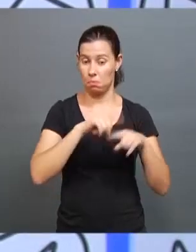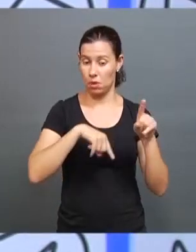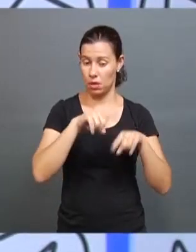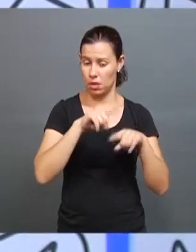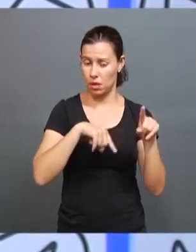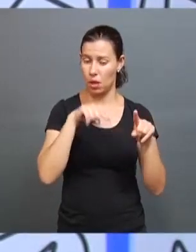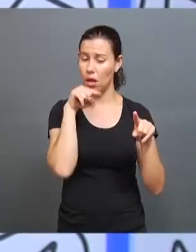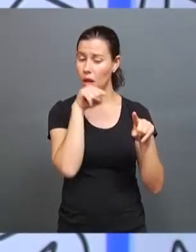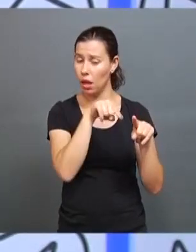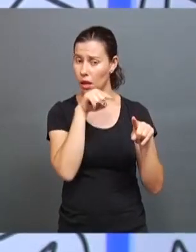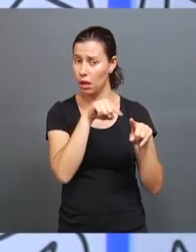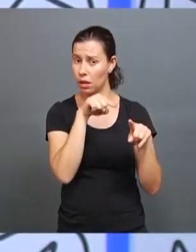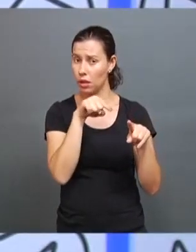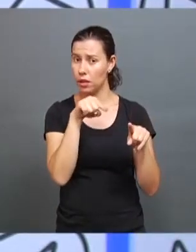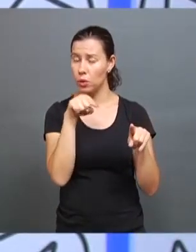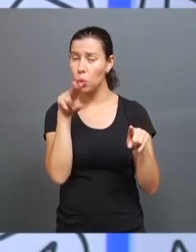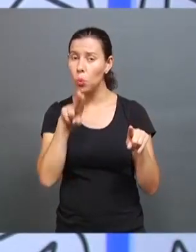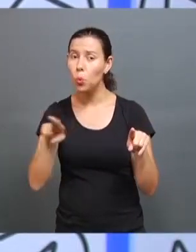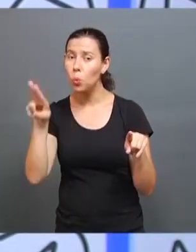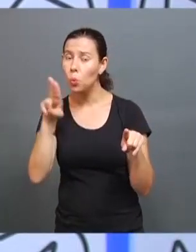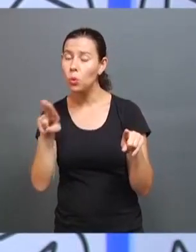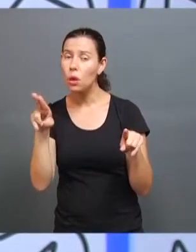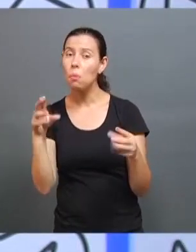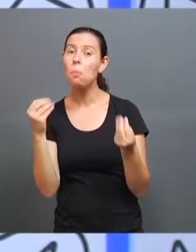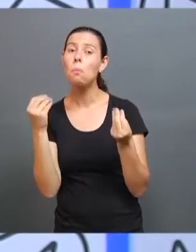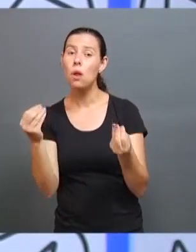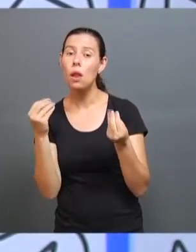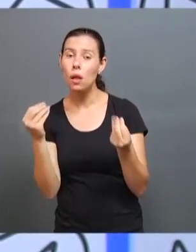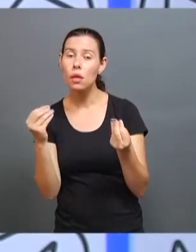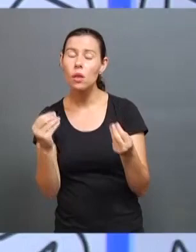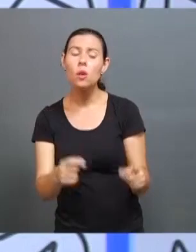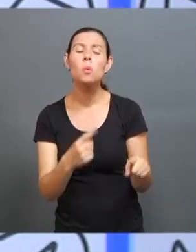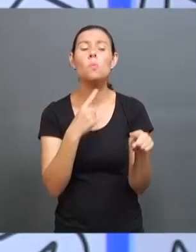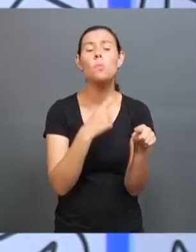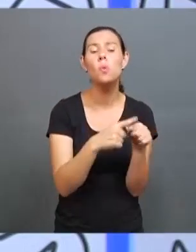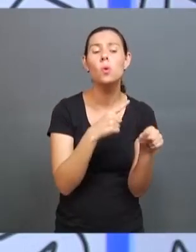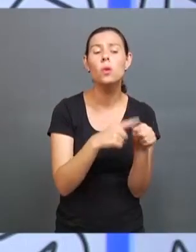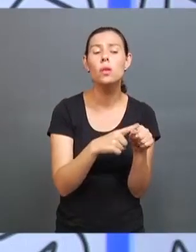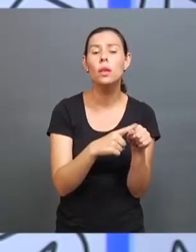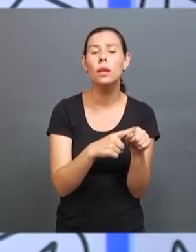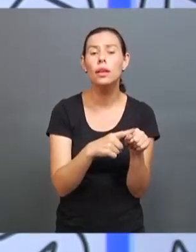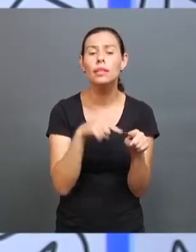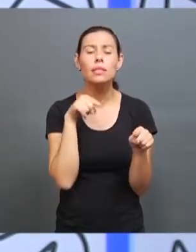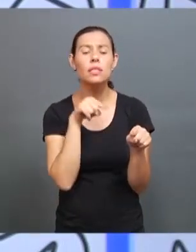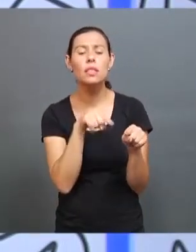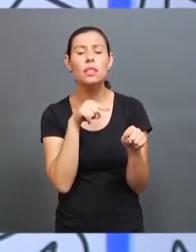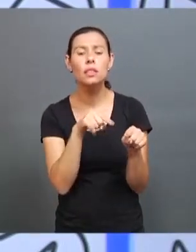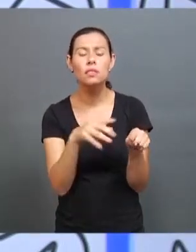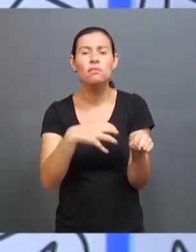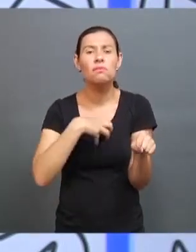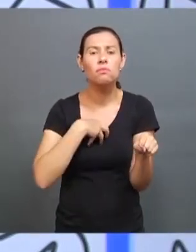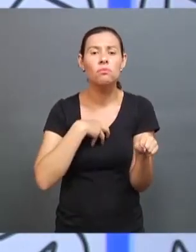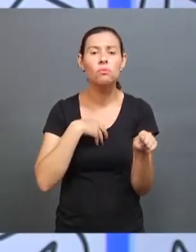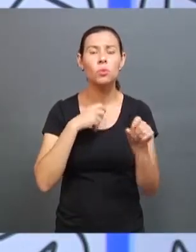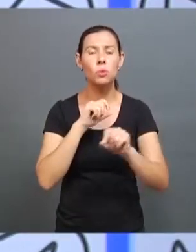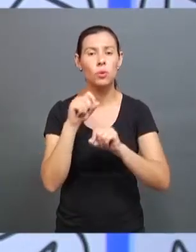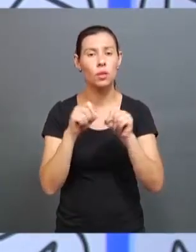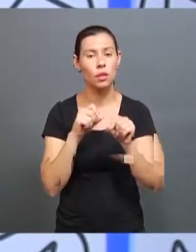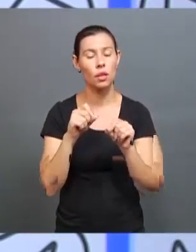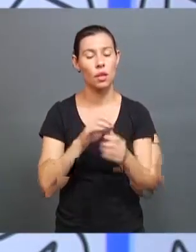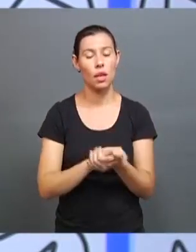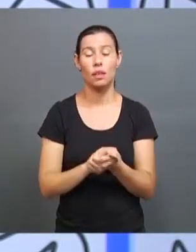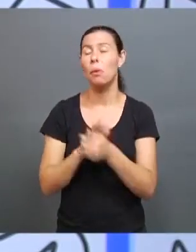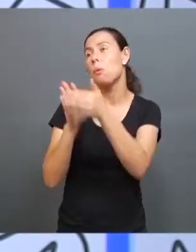função na sua vida desse produto. Por que que você quer? Qual é o sentido disso? E não simplesmente entregar porque